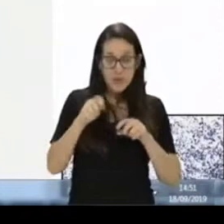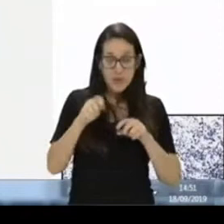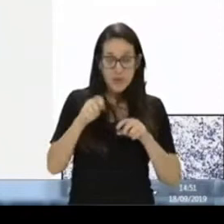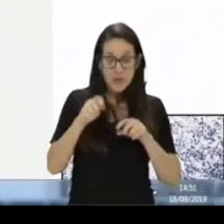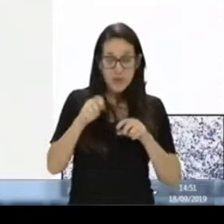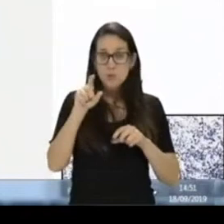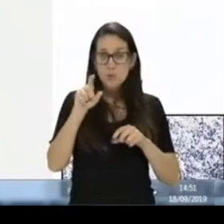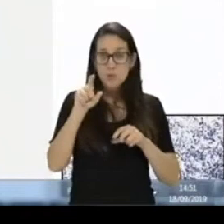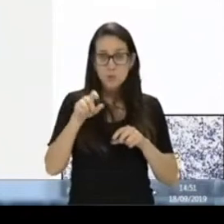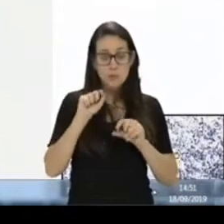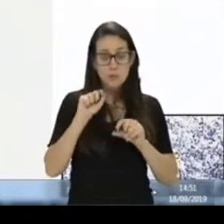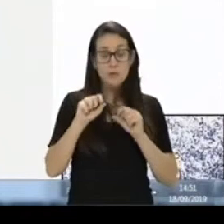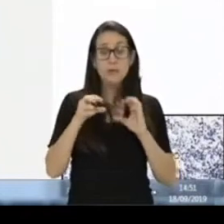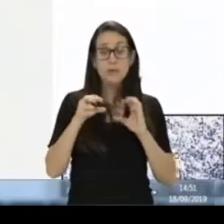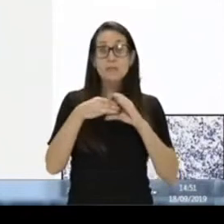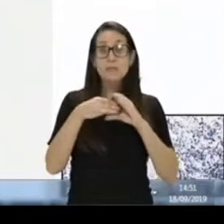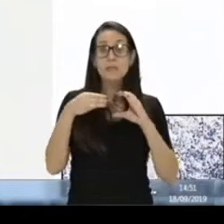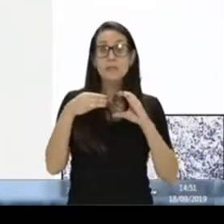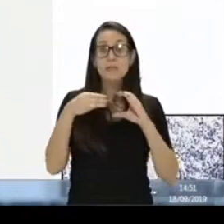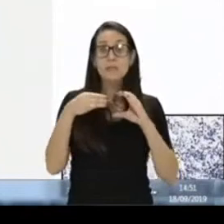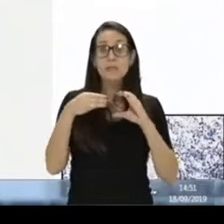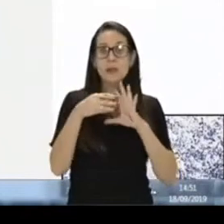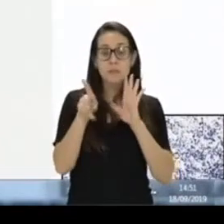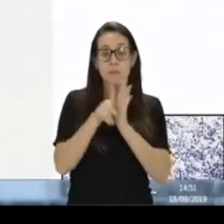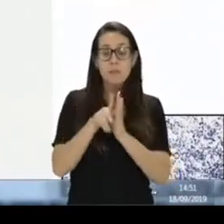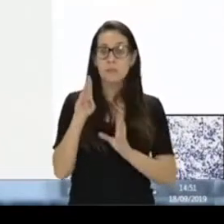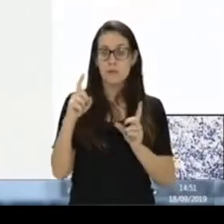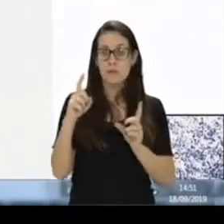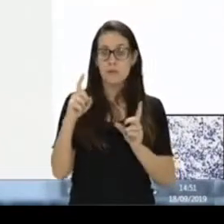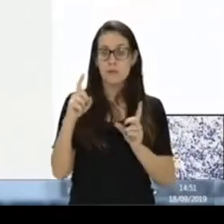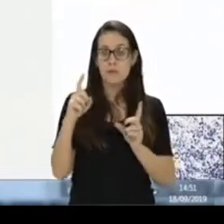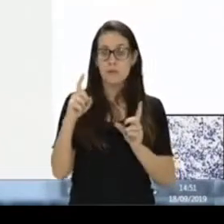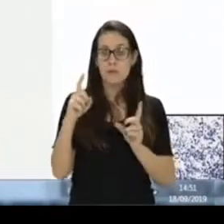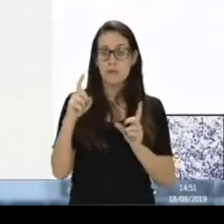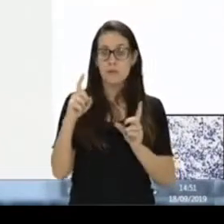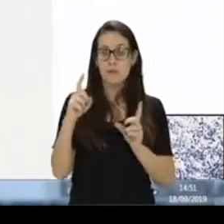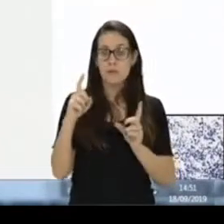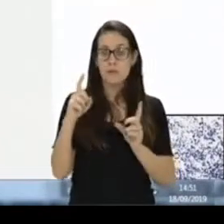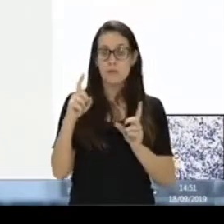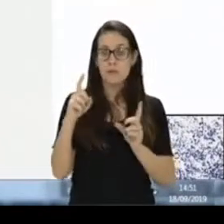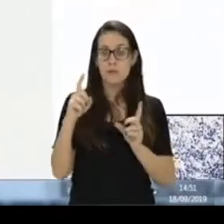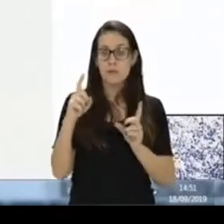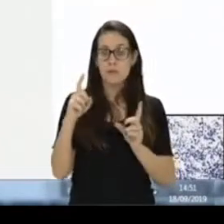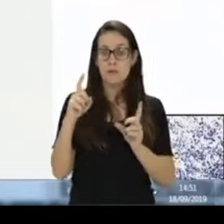que nós observamos são células de bactérias. Então, foram coradas